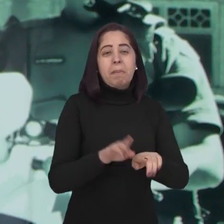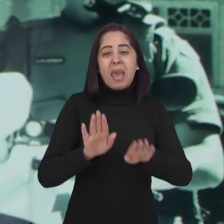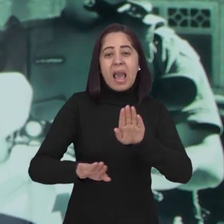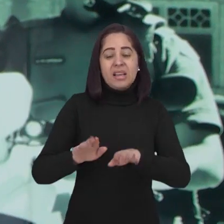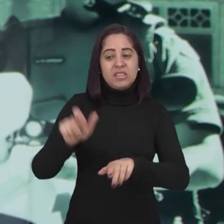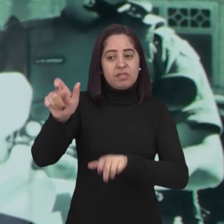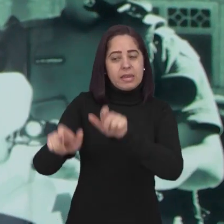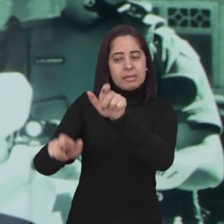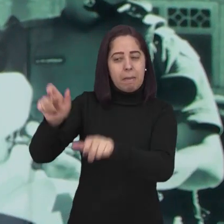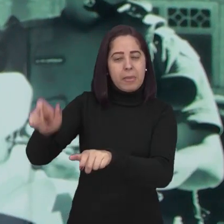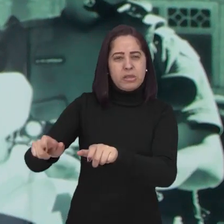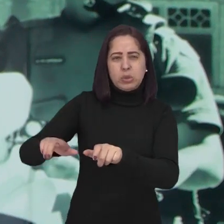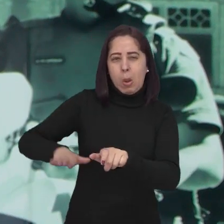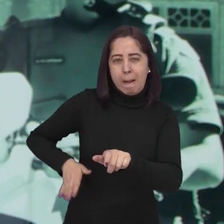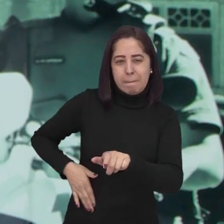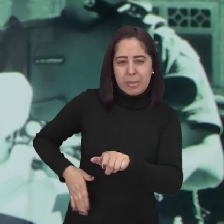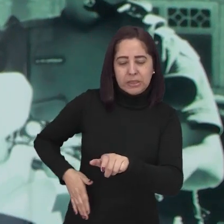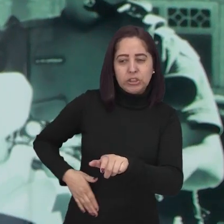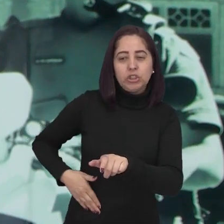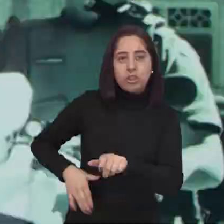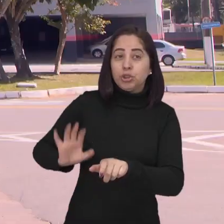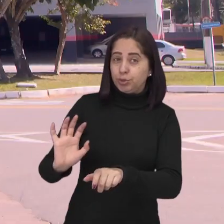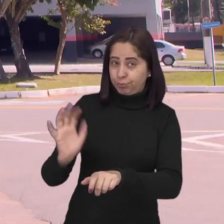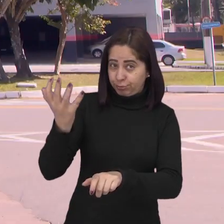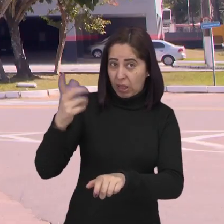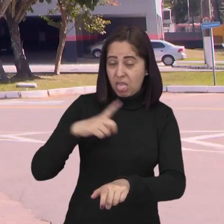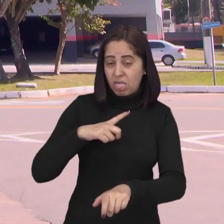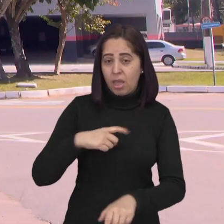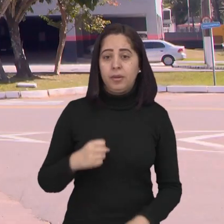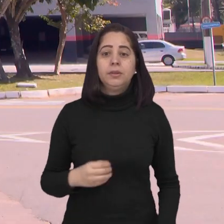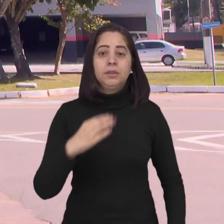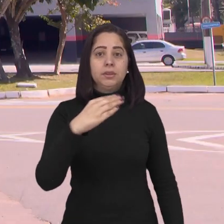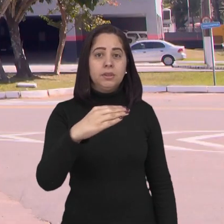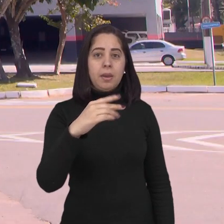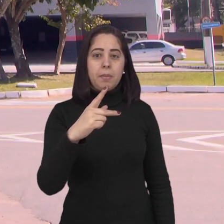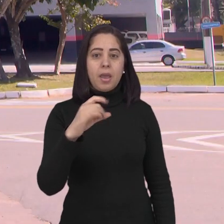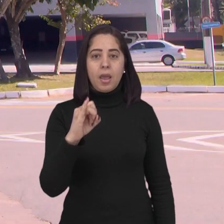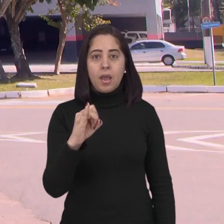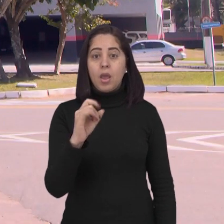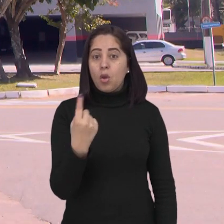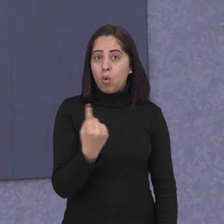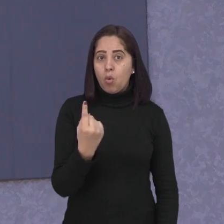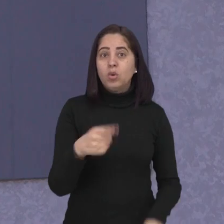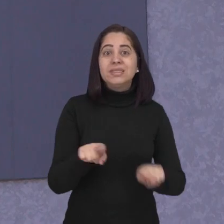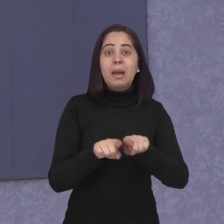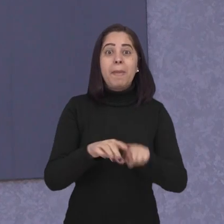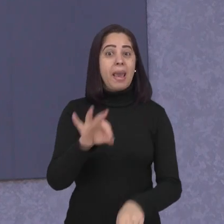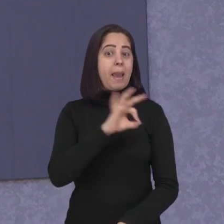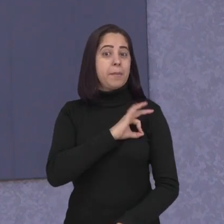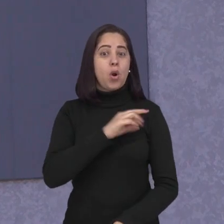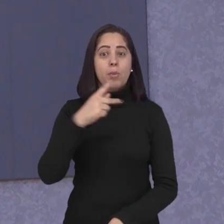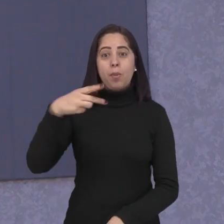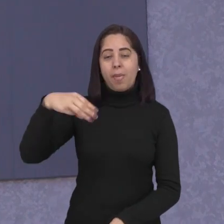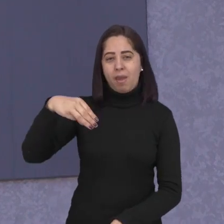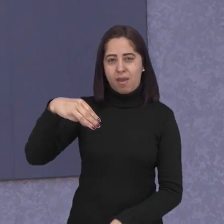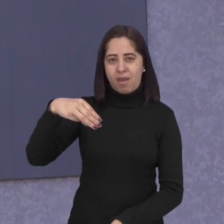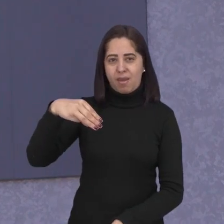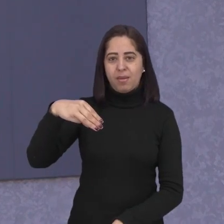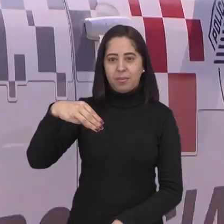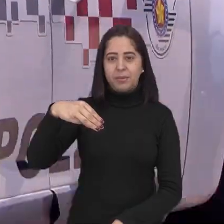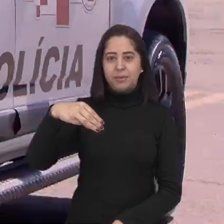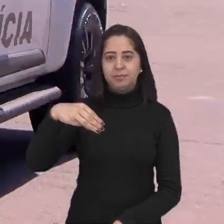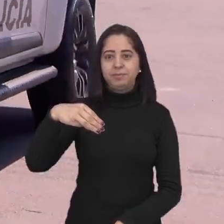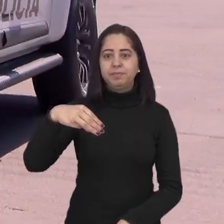marginal que muitas vezes vai se aproveitar desta situação. E o CPI 1 também é a casa do batalhão da Polícia